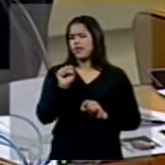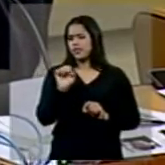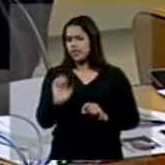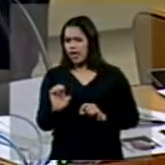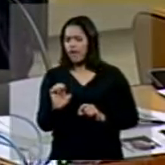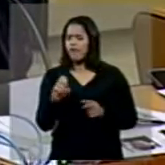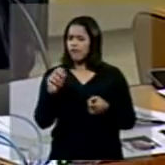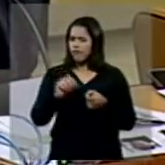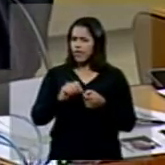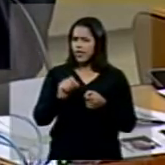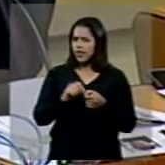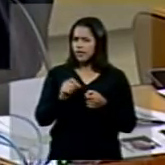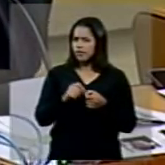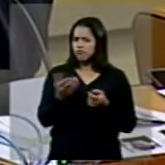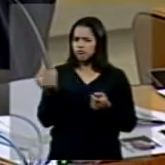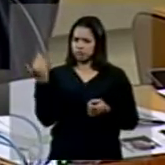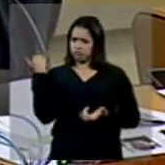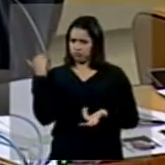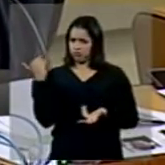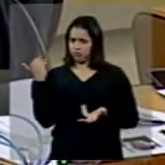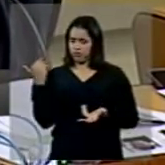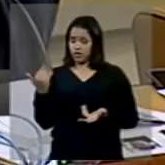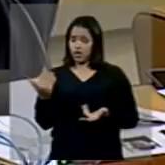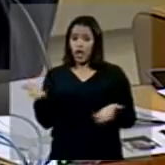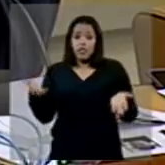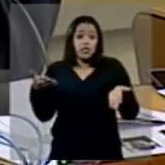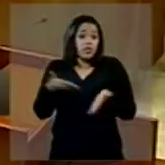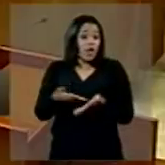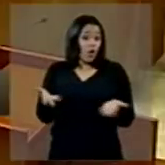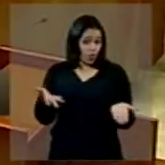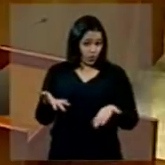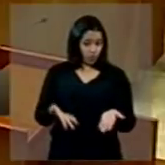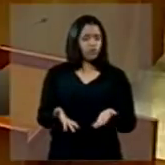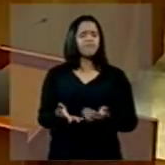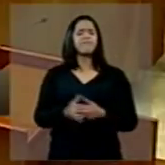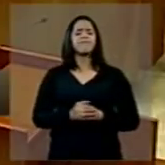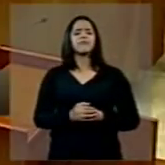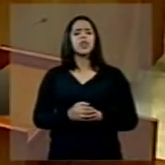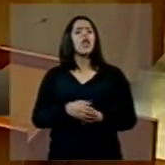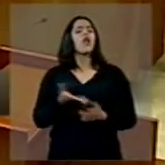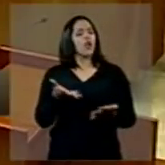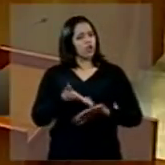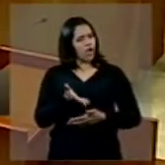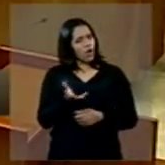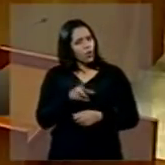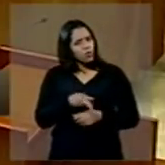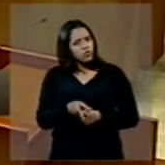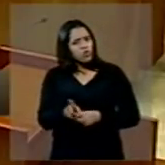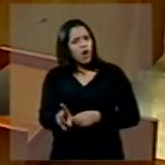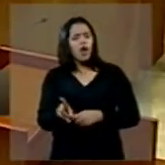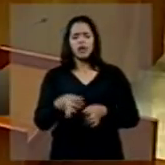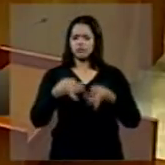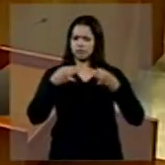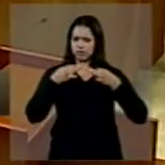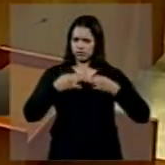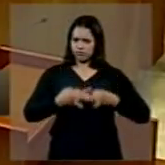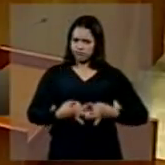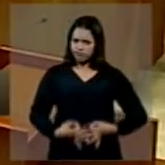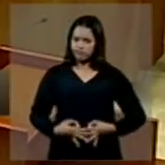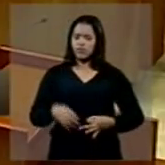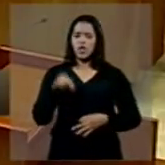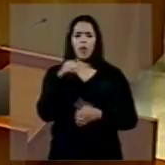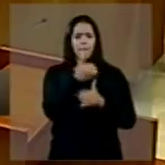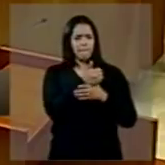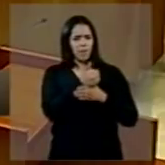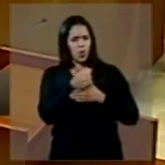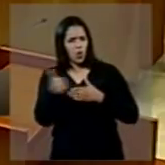tem feito? O Tribunal Superior Eleitoral tem caminhado no sentido de manter a rigidez e a